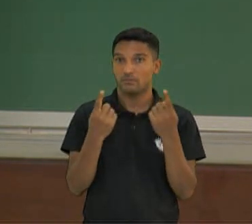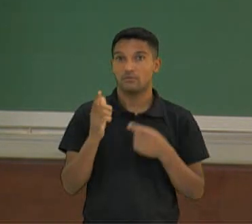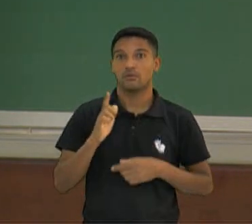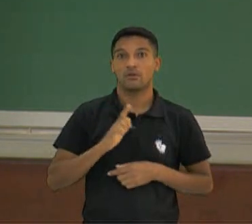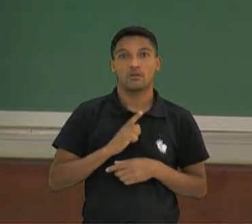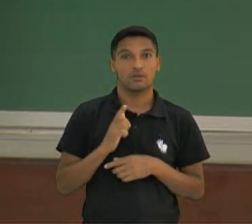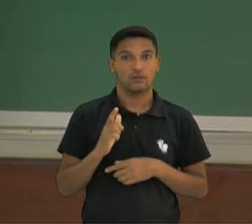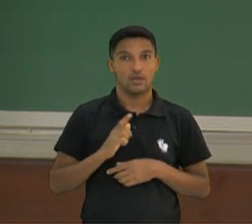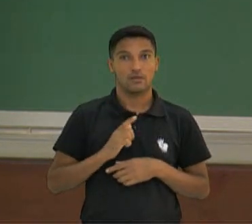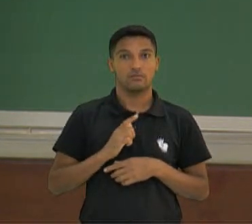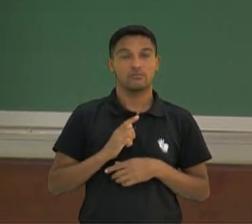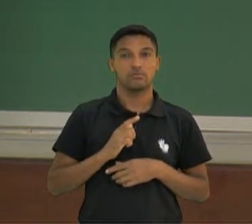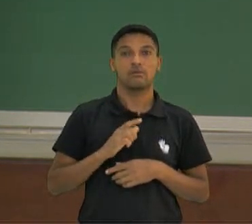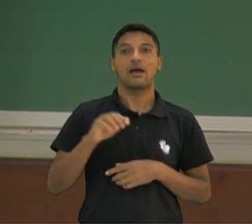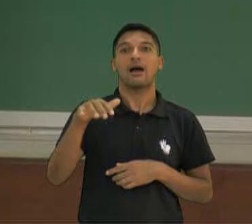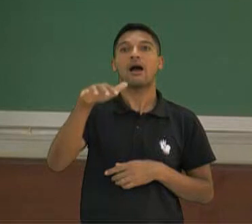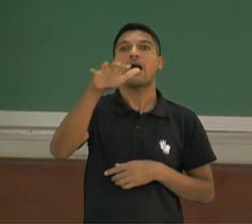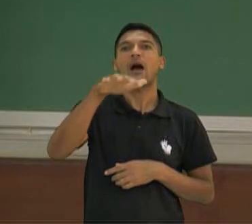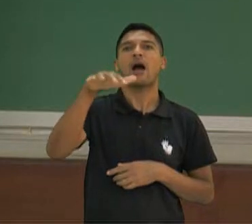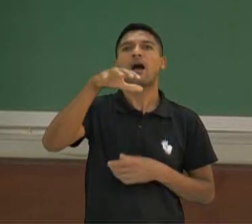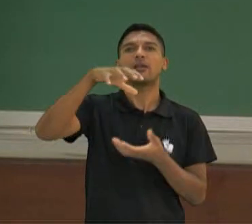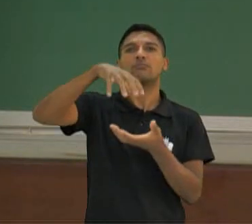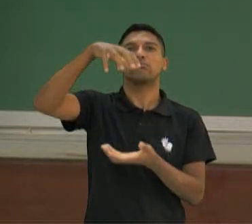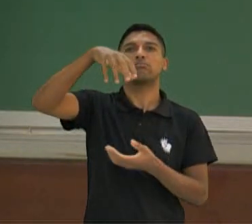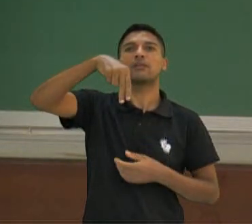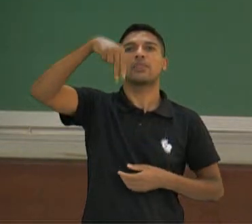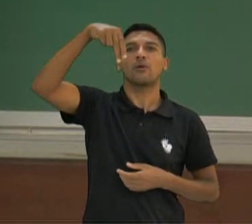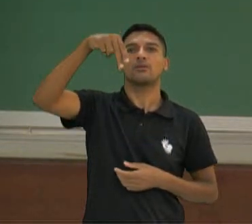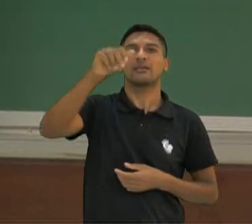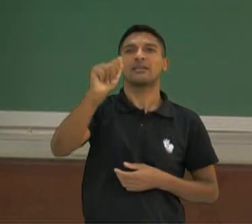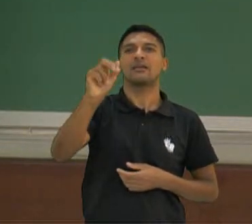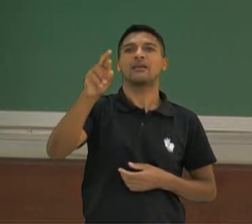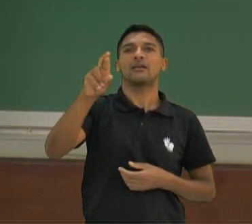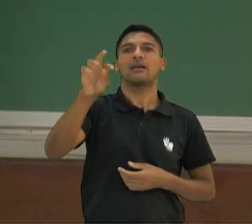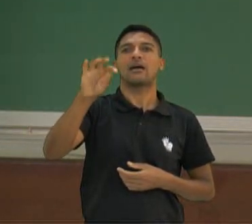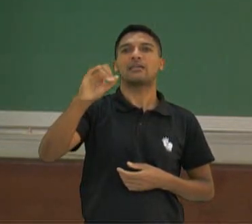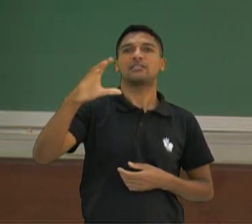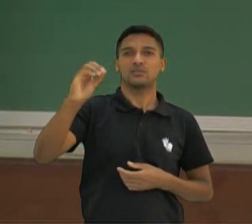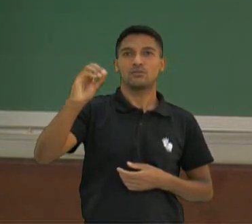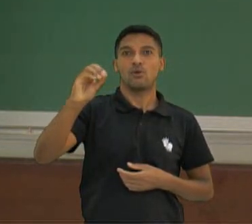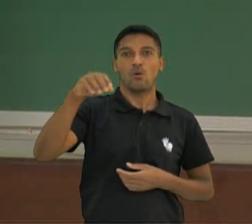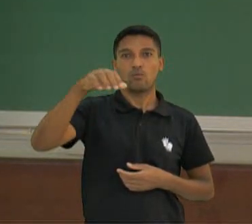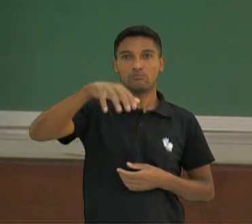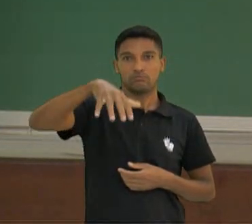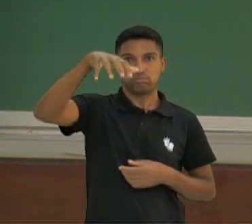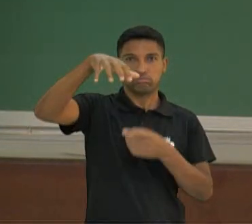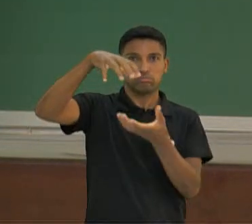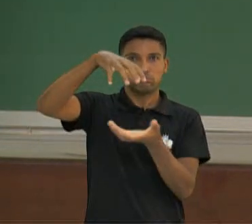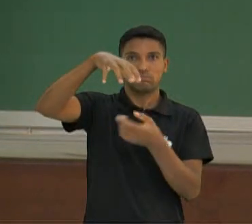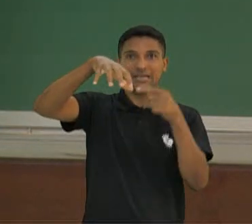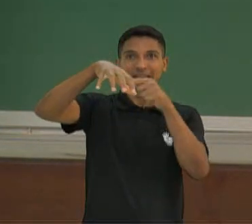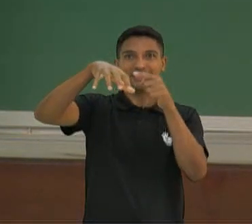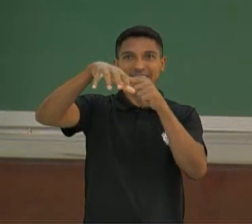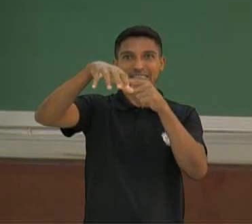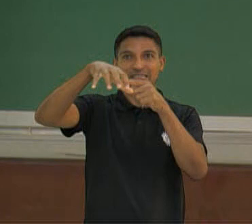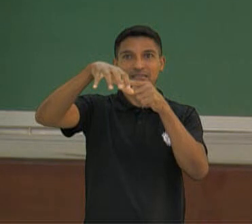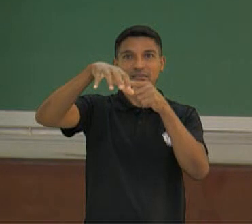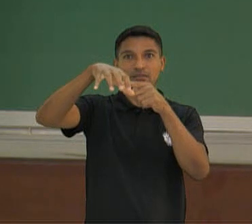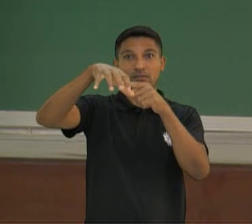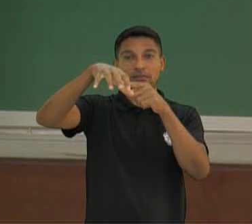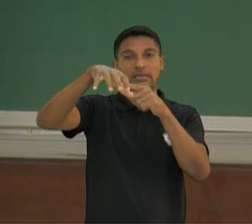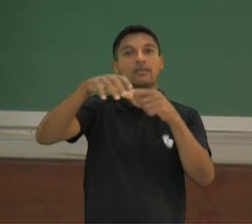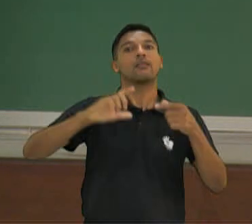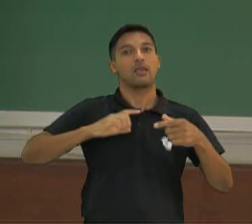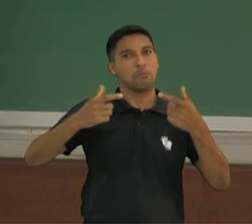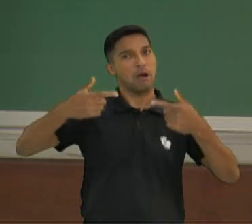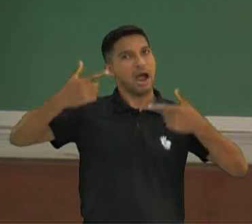nas áreas polares, principalmente lá no Polo Norte, no Ártico, estão muito grandes pela riqueza mineral. Foram encontrados mais poços de petróleo lá, mais